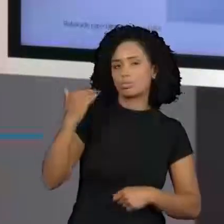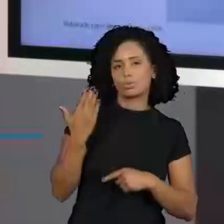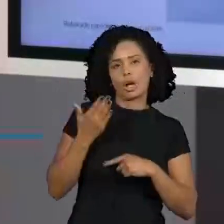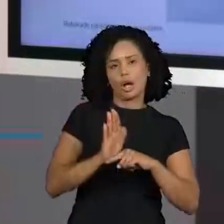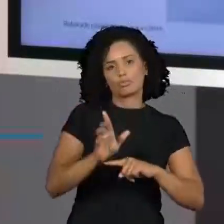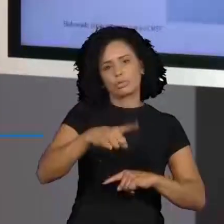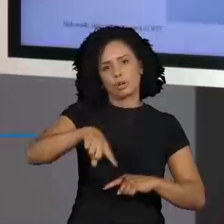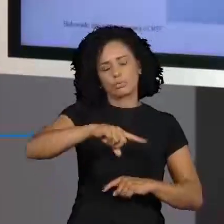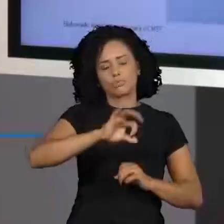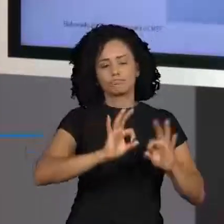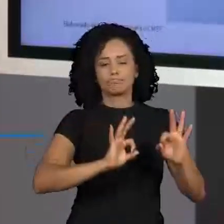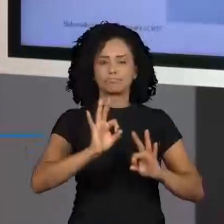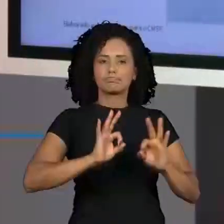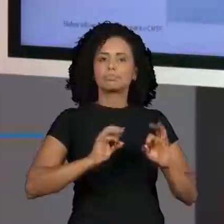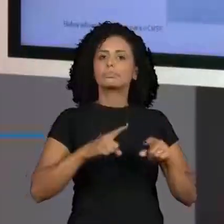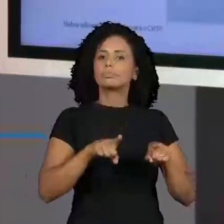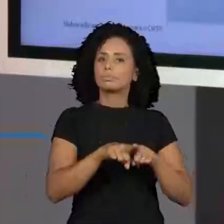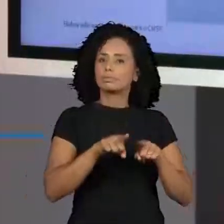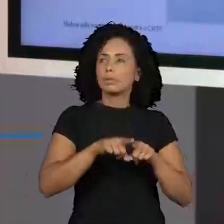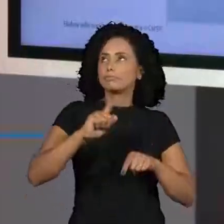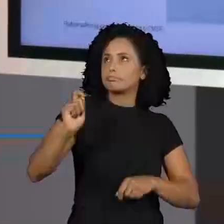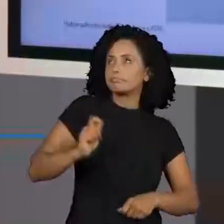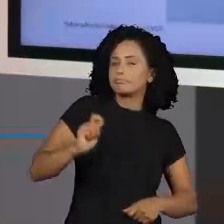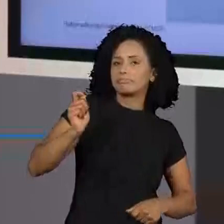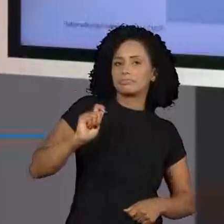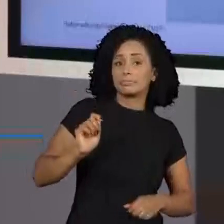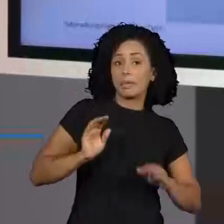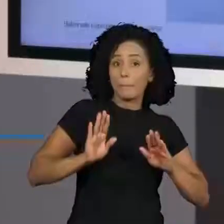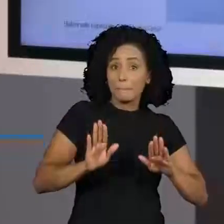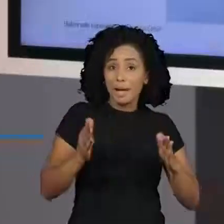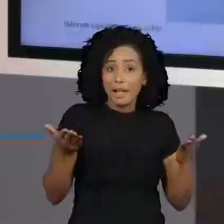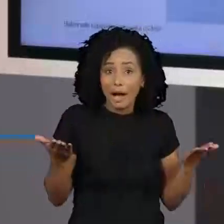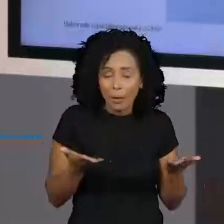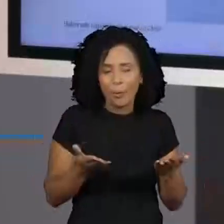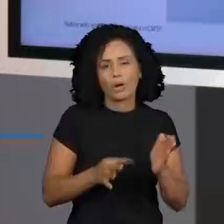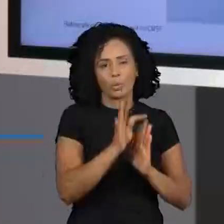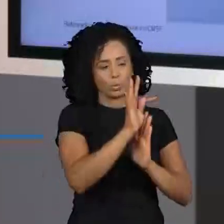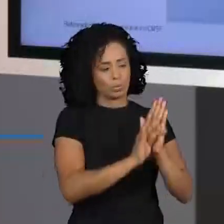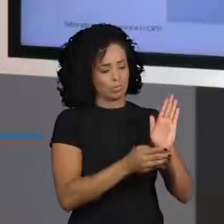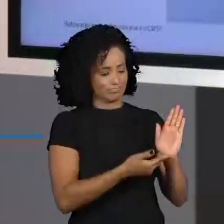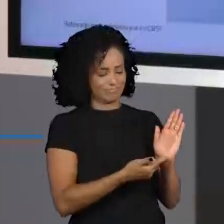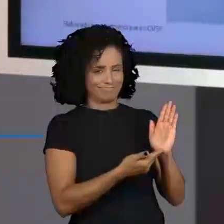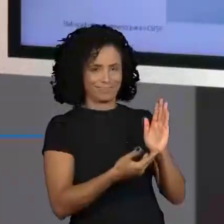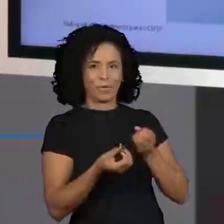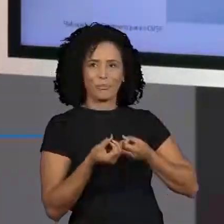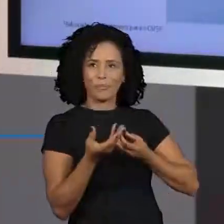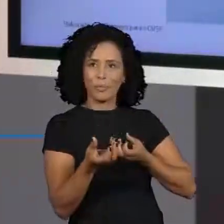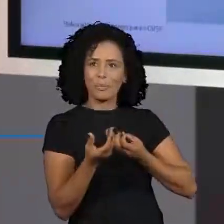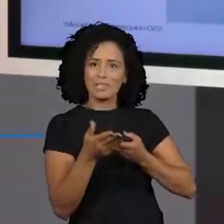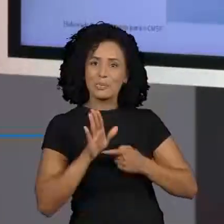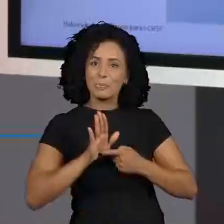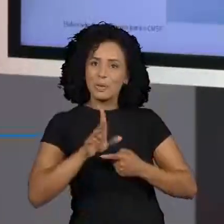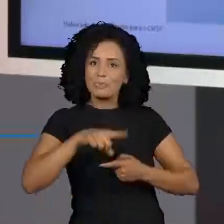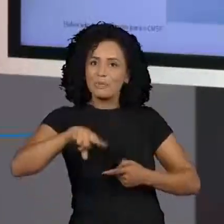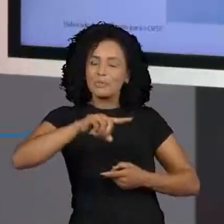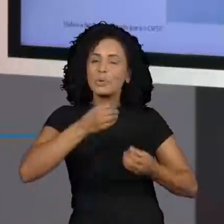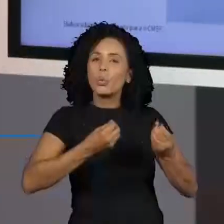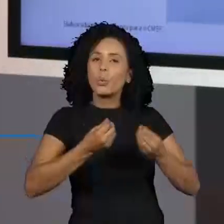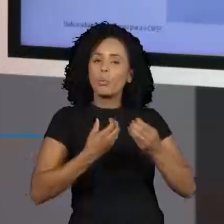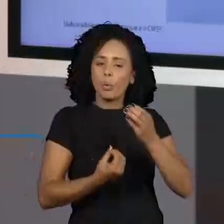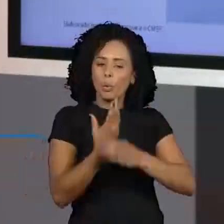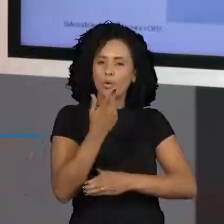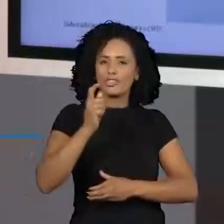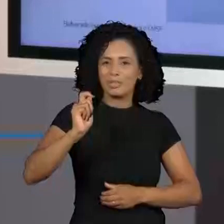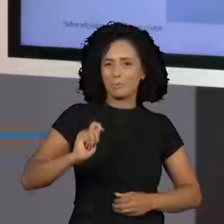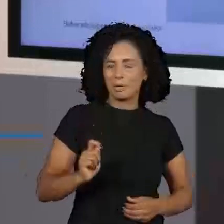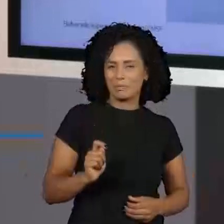de forma adequada. Mas agora o que a aula vai trazer, o que esse texto informativo vai trazer é sobre a origem da pipa. Vocês